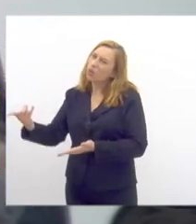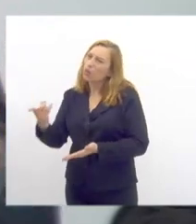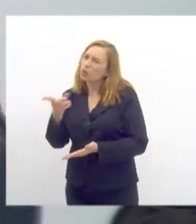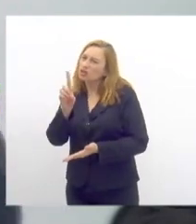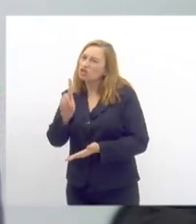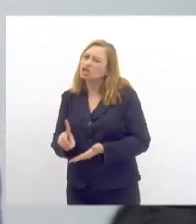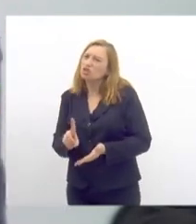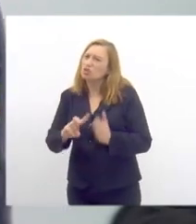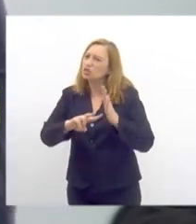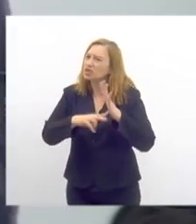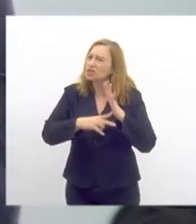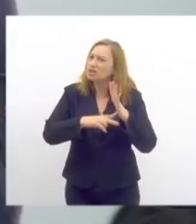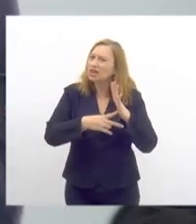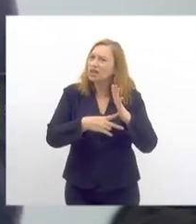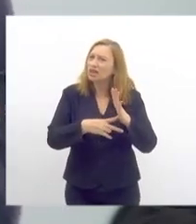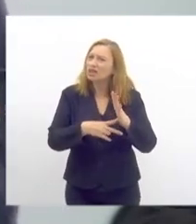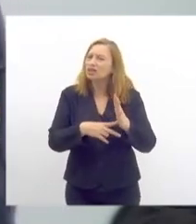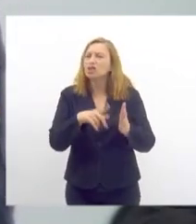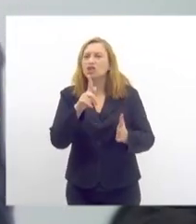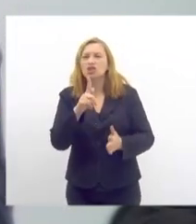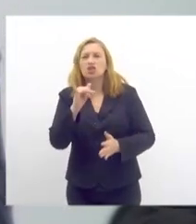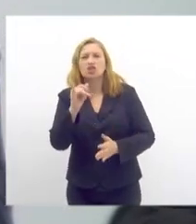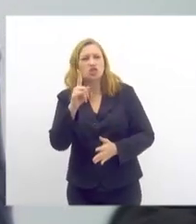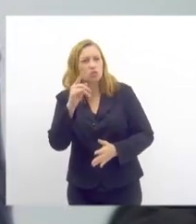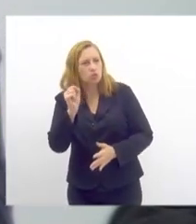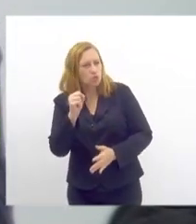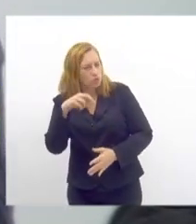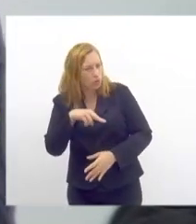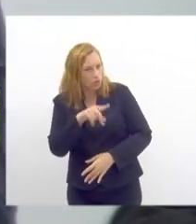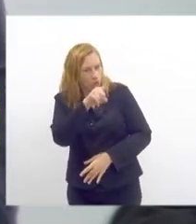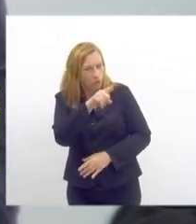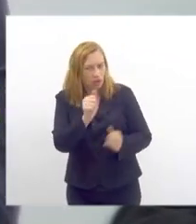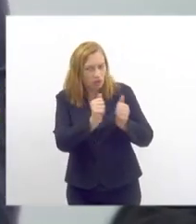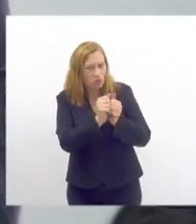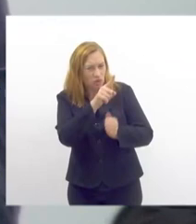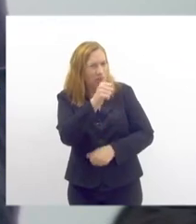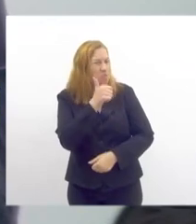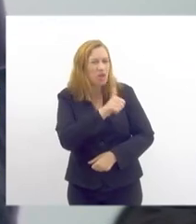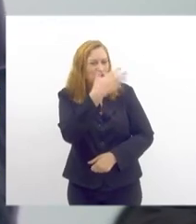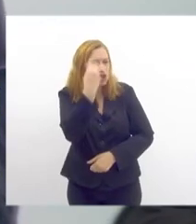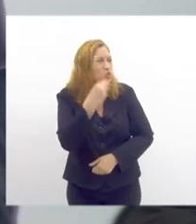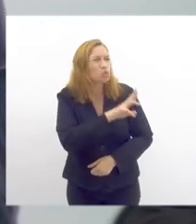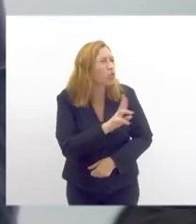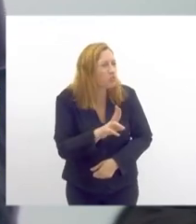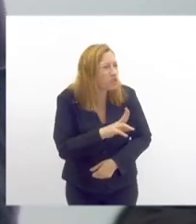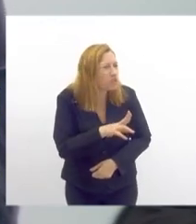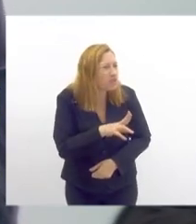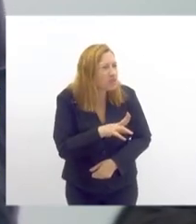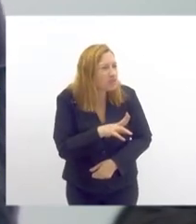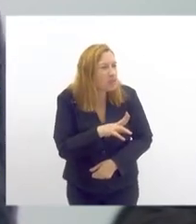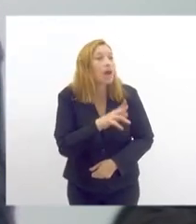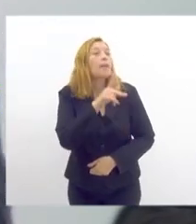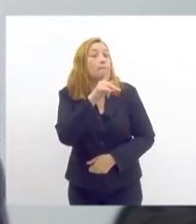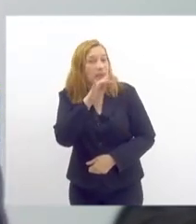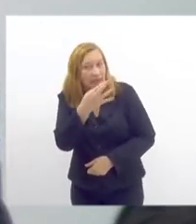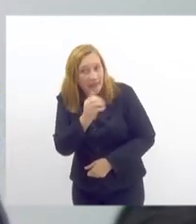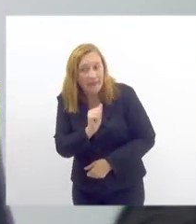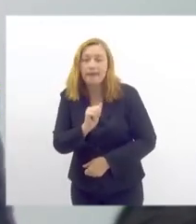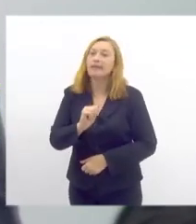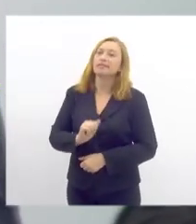de sindicato, que o Gilson estava junto com aquela senhora, que eu esqueci o nome, muito Penha, dona